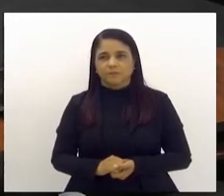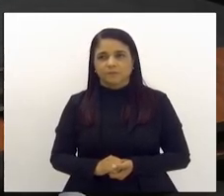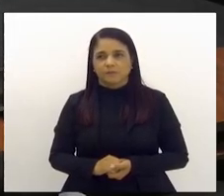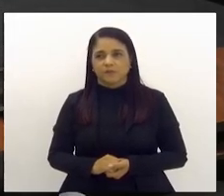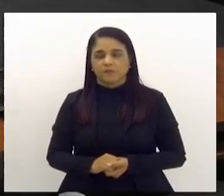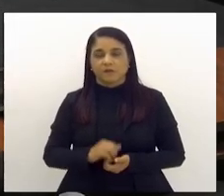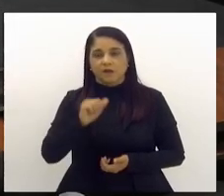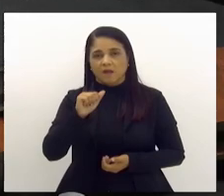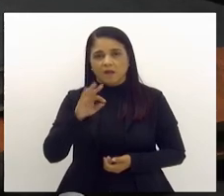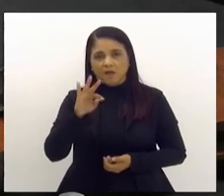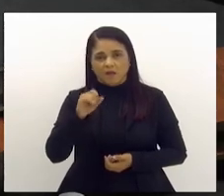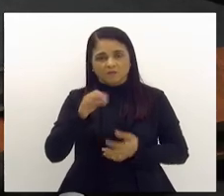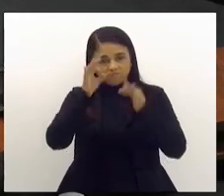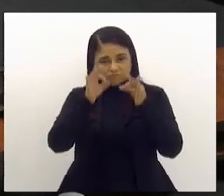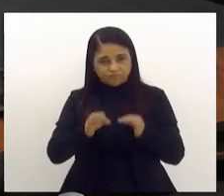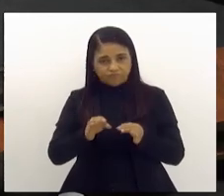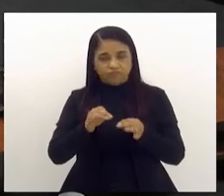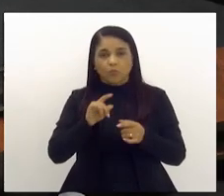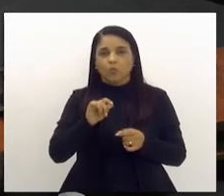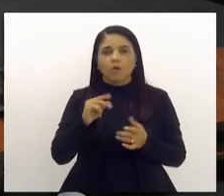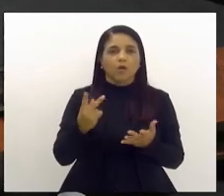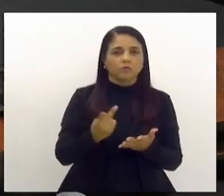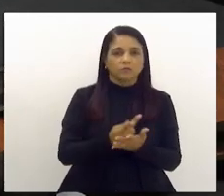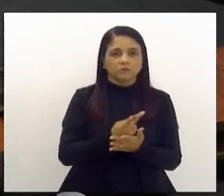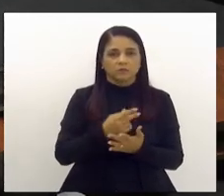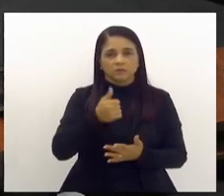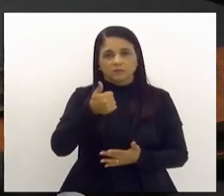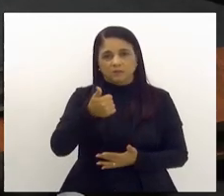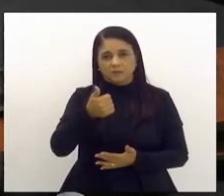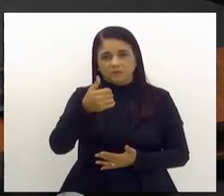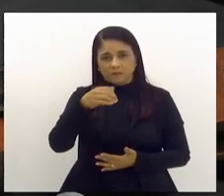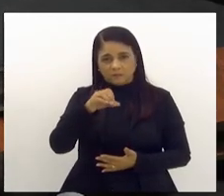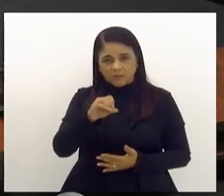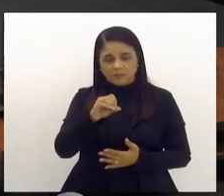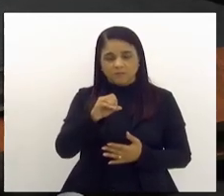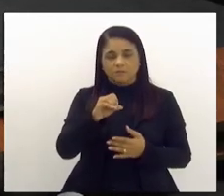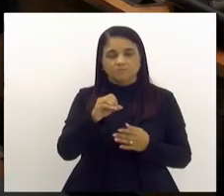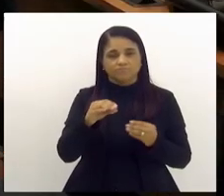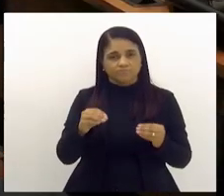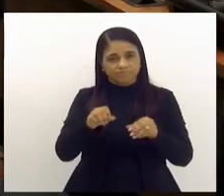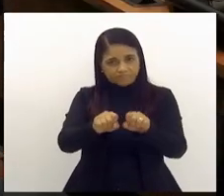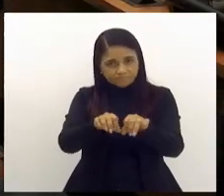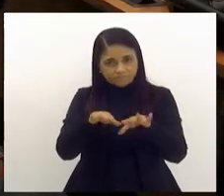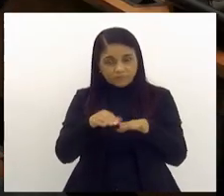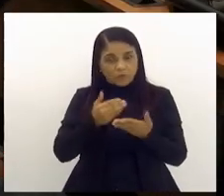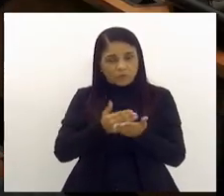A ata reflete com exatidão o ocorrido na 10ª sessão extraordinária, que iniciada às